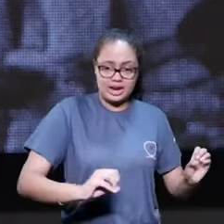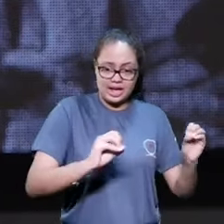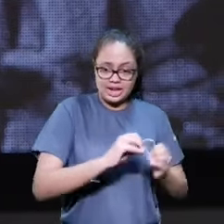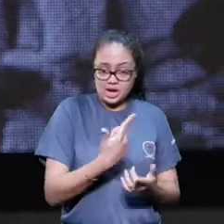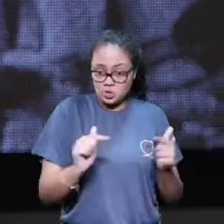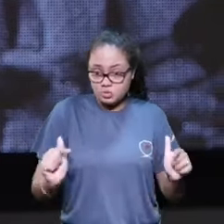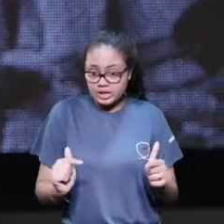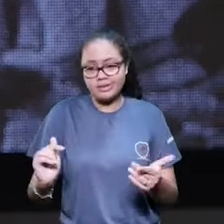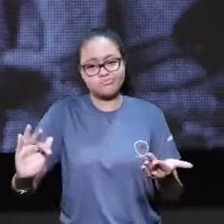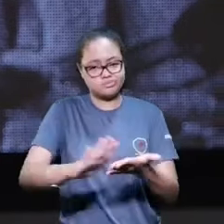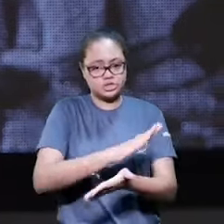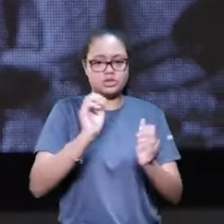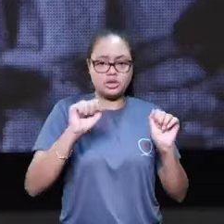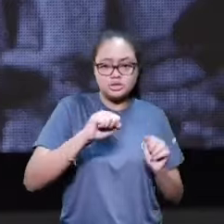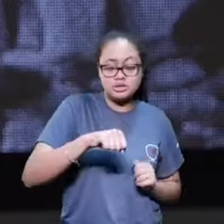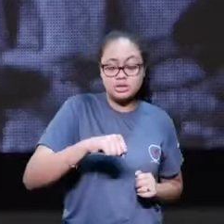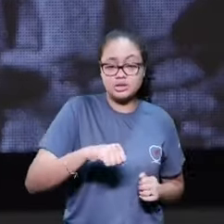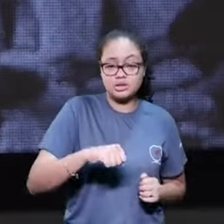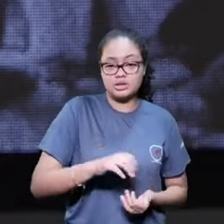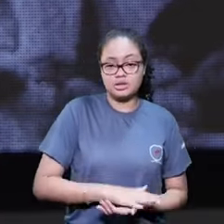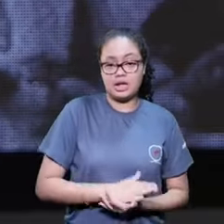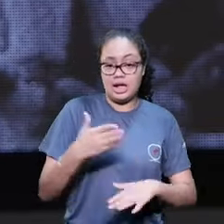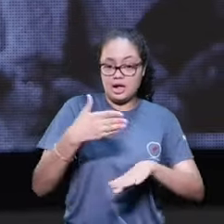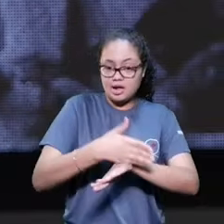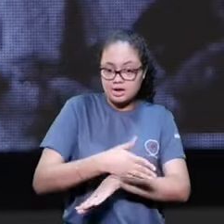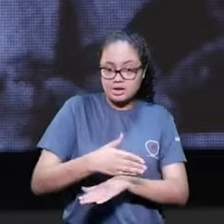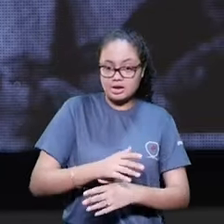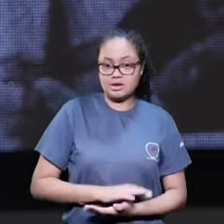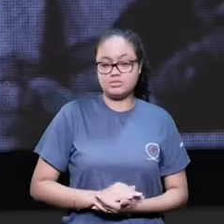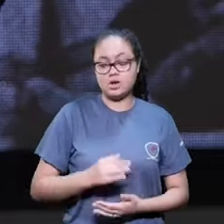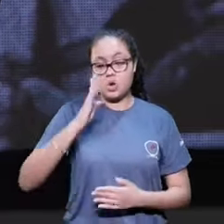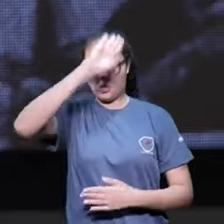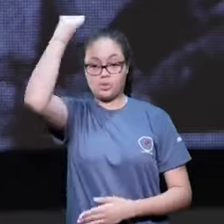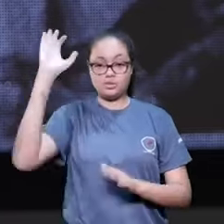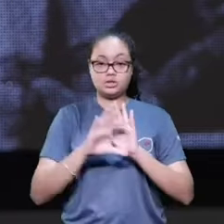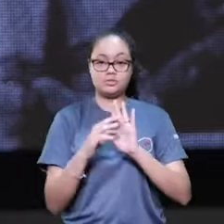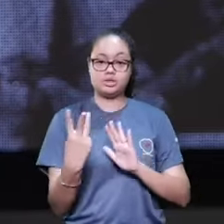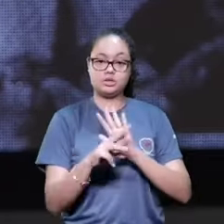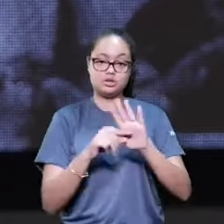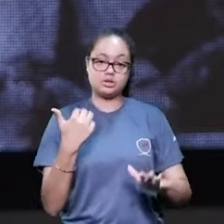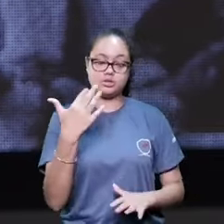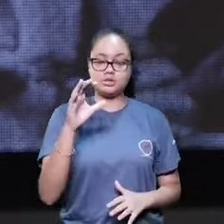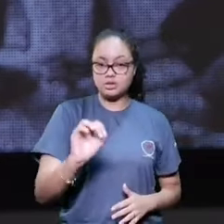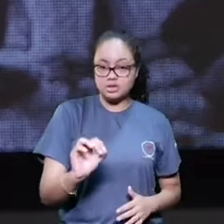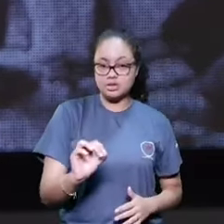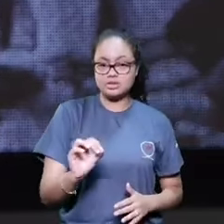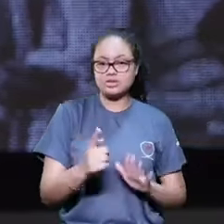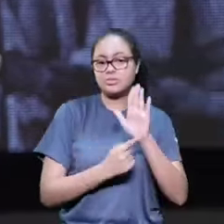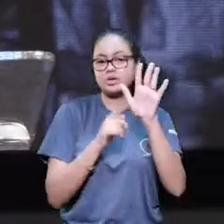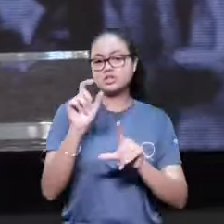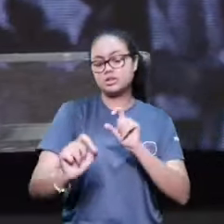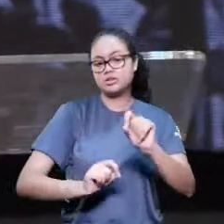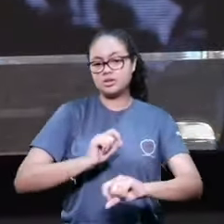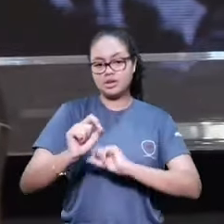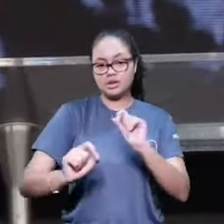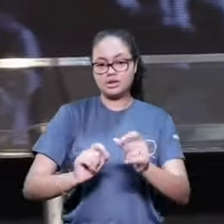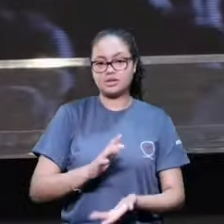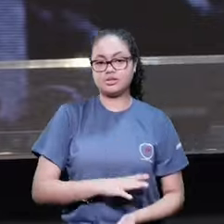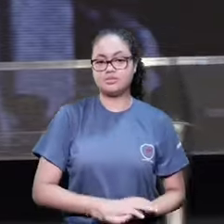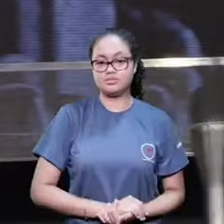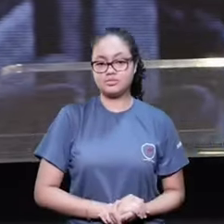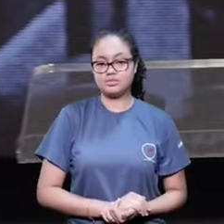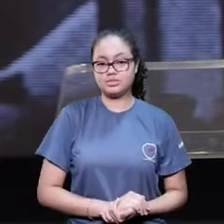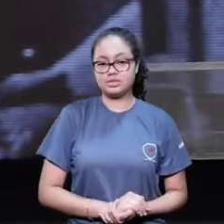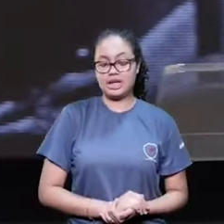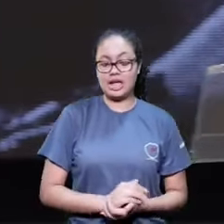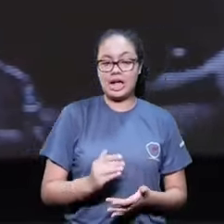justo? Destrói. Ok. Aí você chega aqui agora. Romanos 3:10. O que que diz lá, pastor? Romanos 3:10. Não há